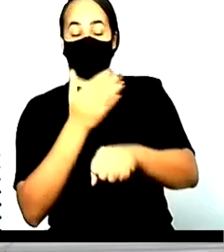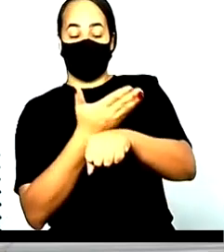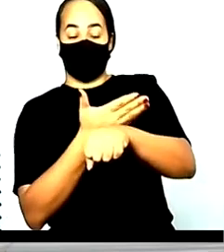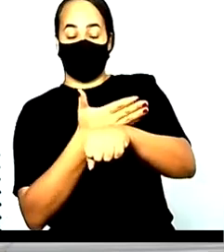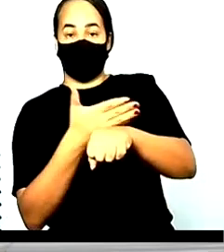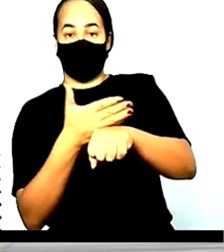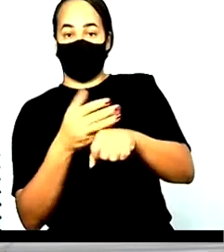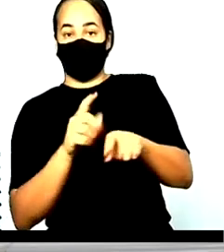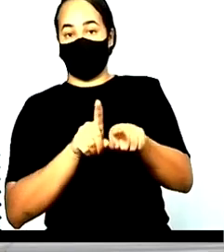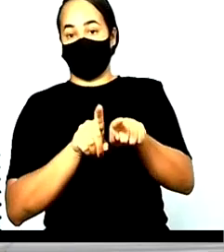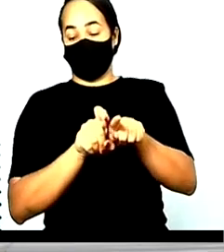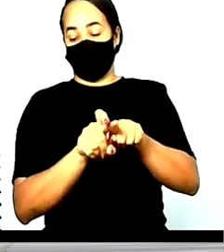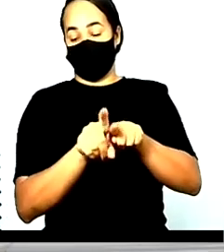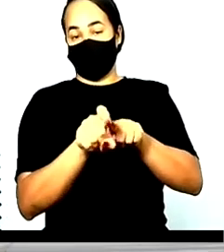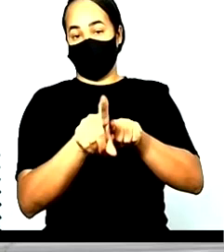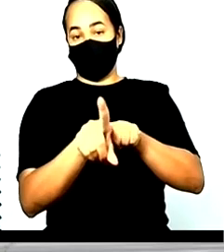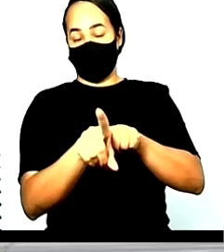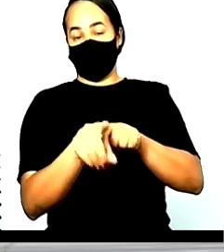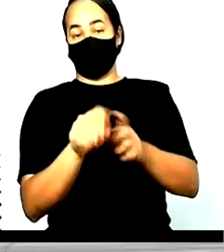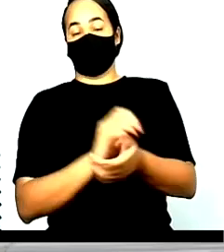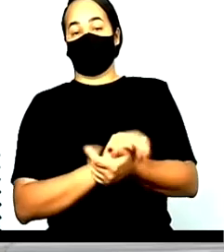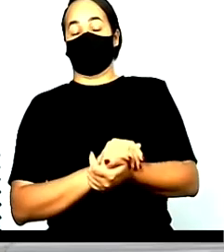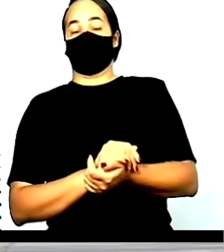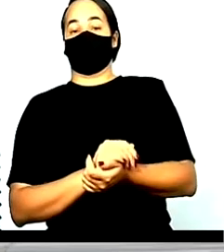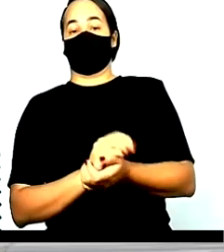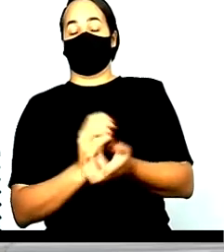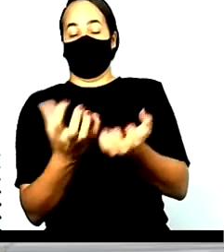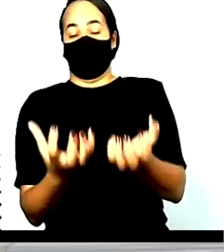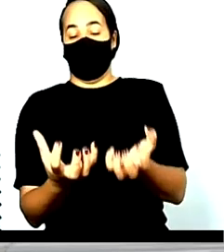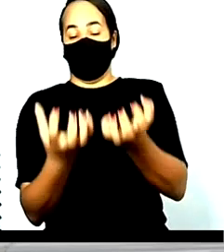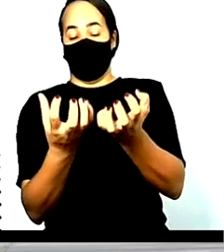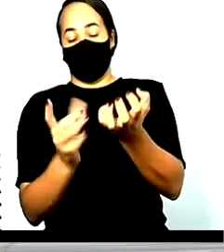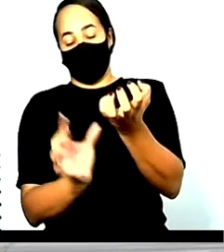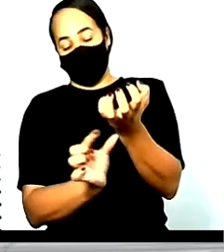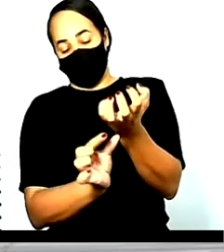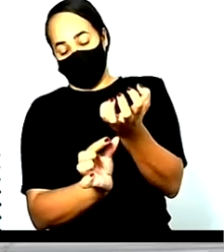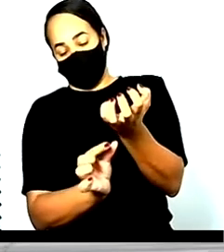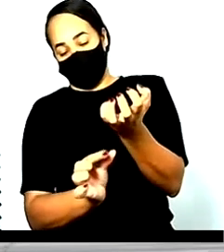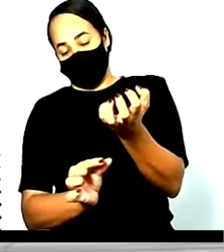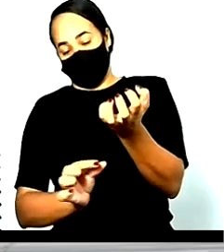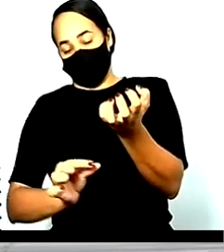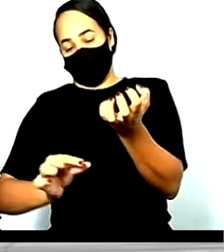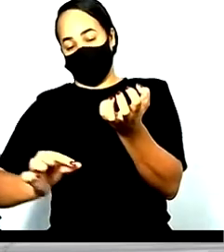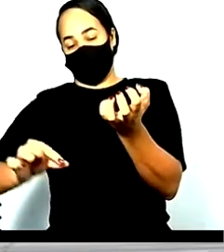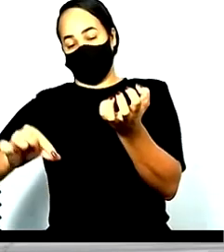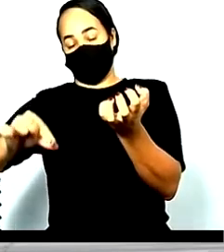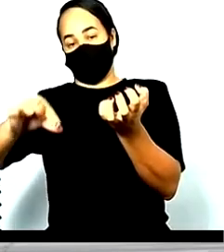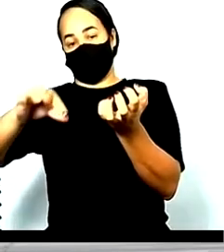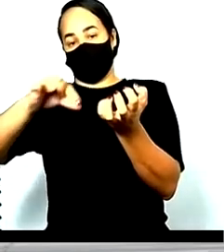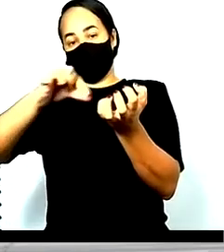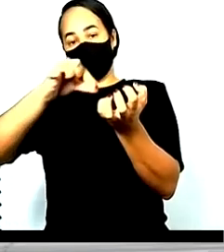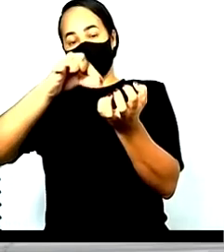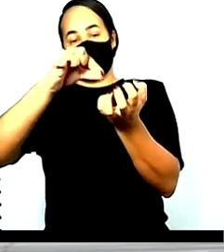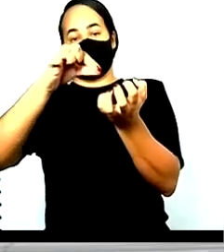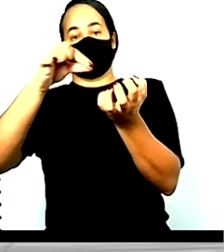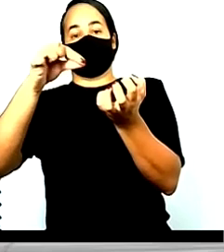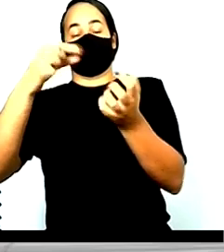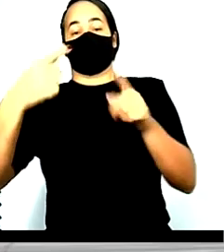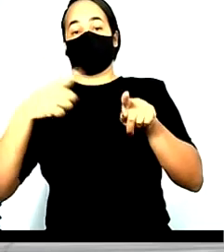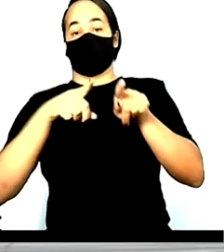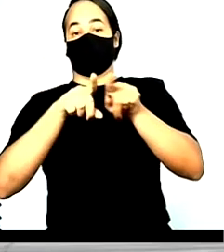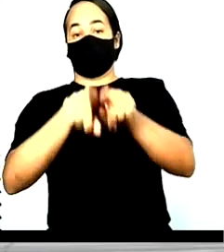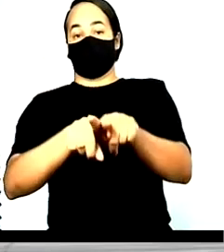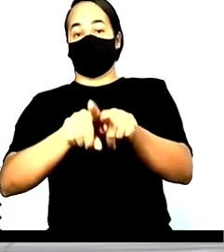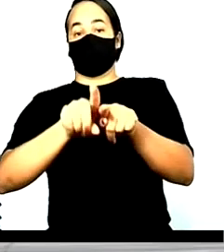ou seja, o sêmen, atravessar a próstata, descarregar esse líquido e desaguá-lo na uretra, sabendo que a uretra